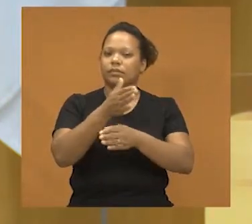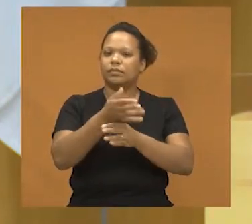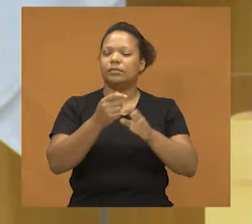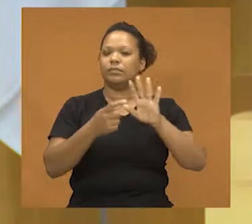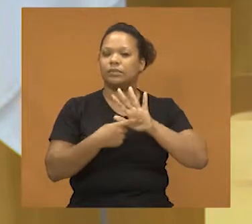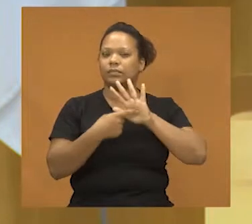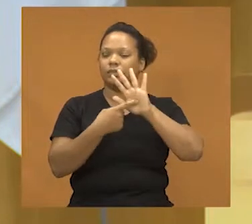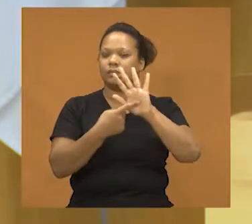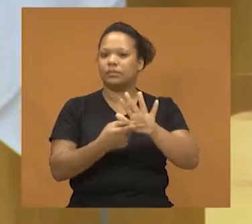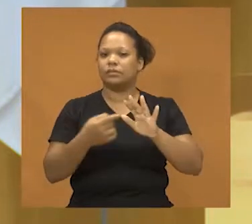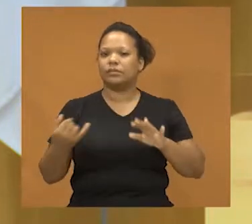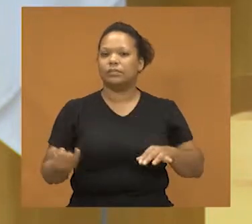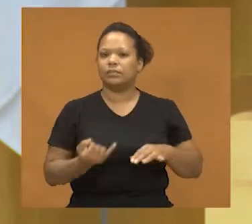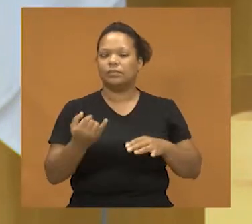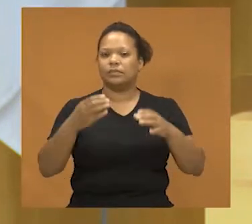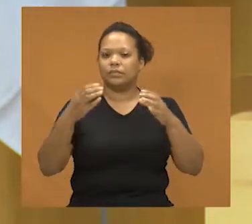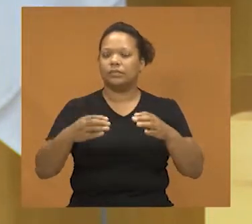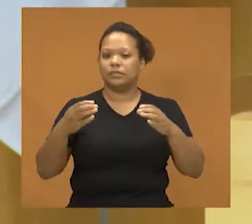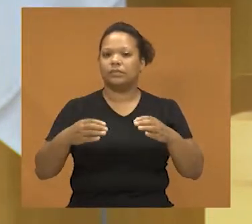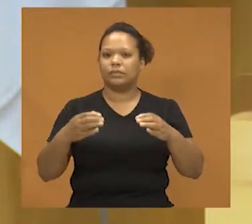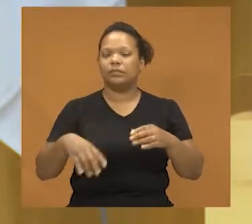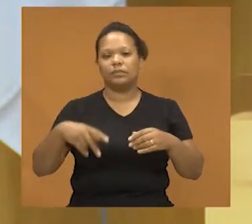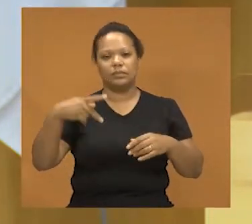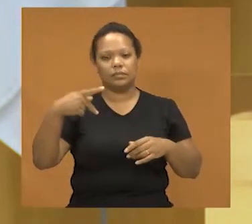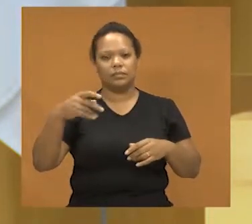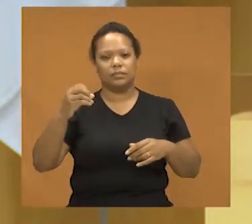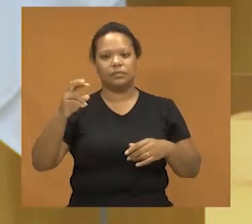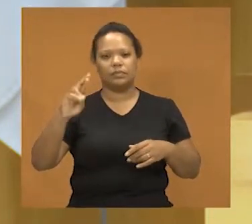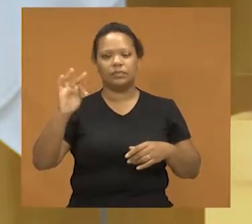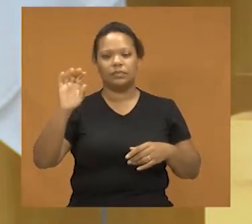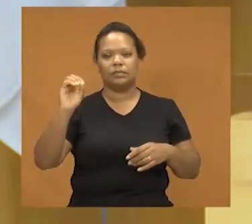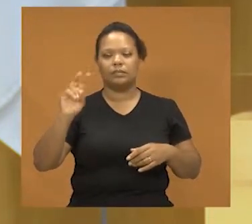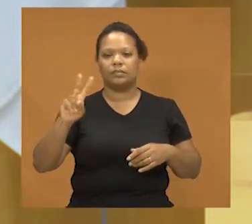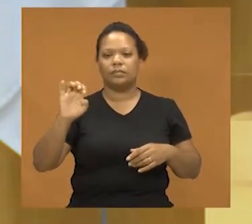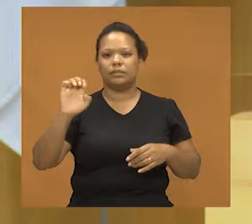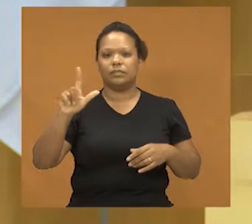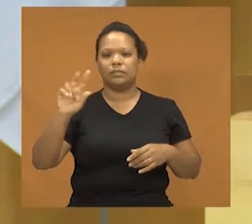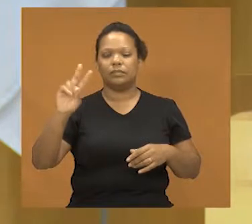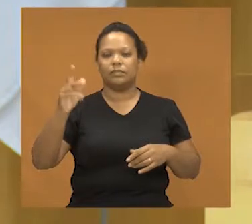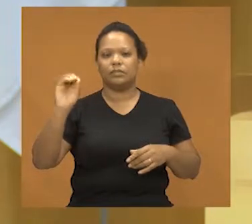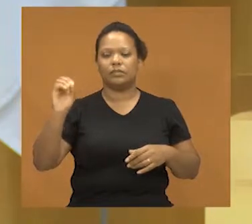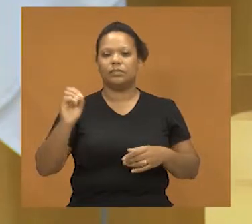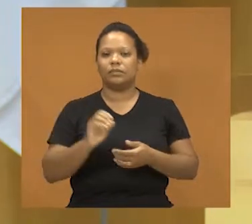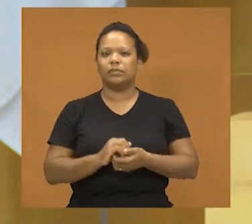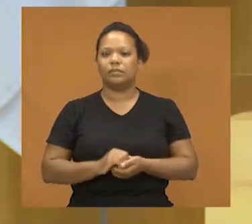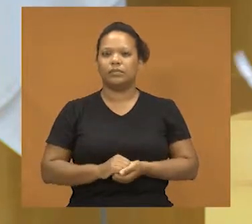demonstram a importância do bairro Estância Porto Velho no município.